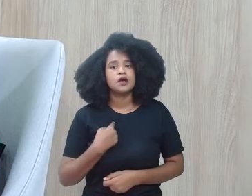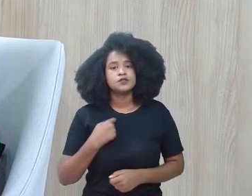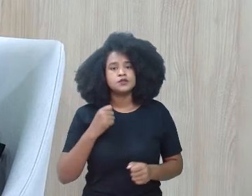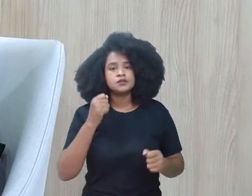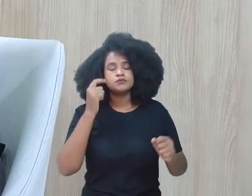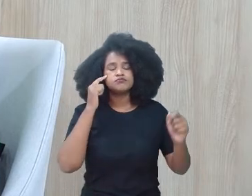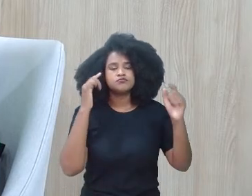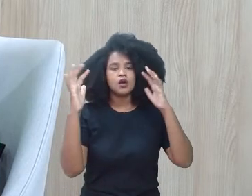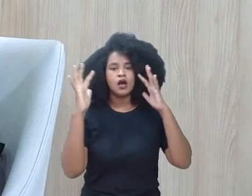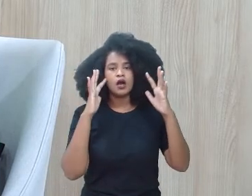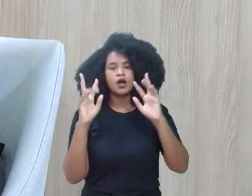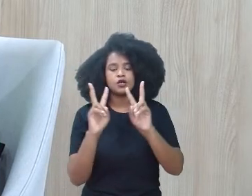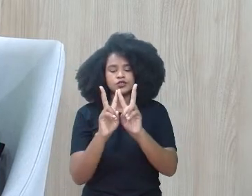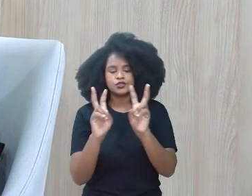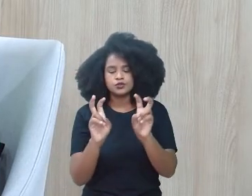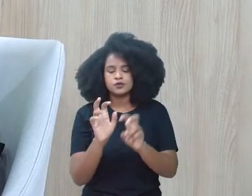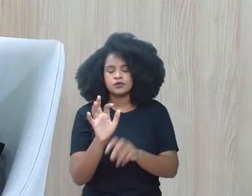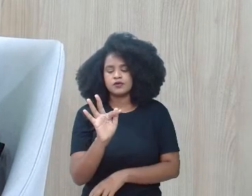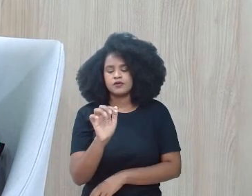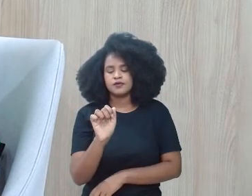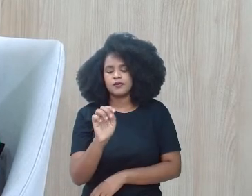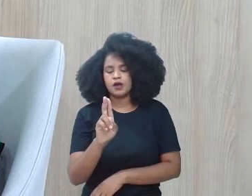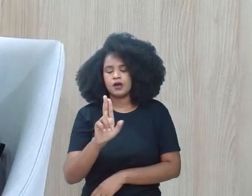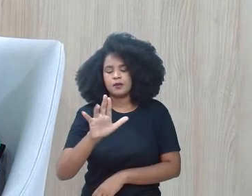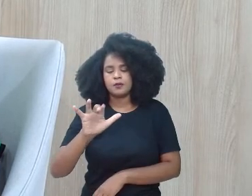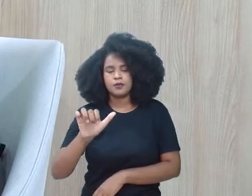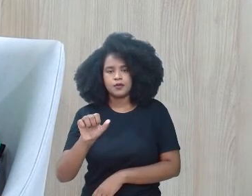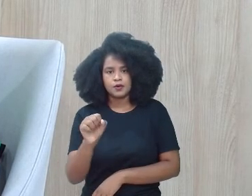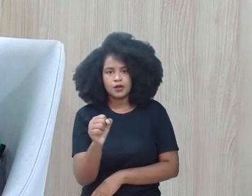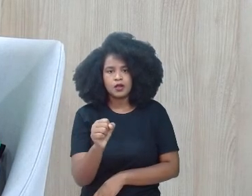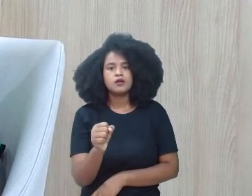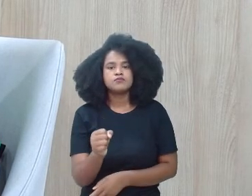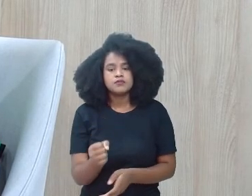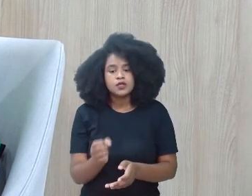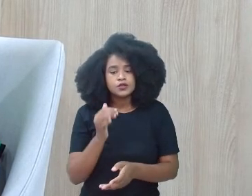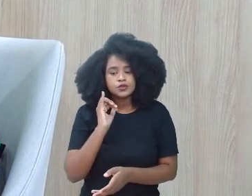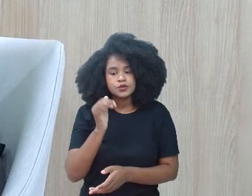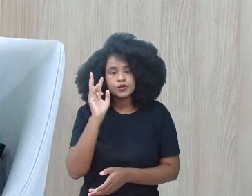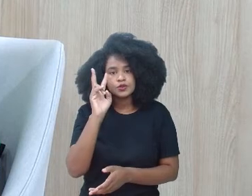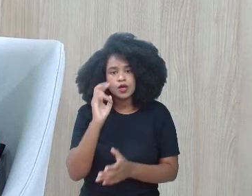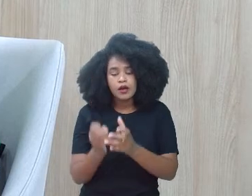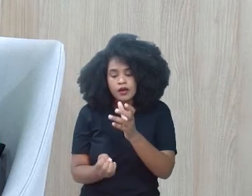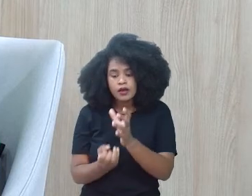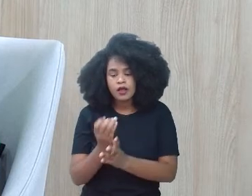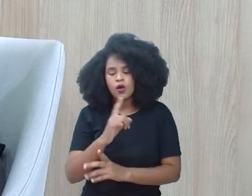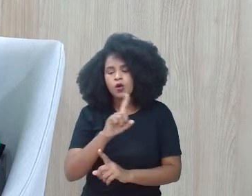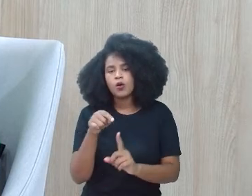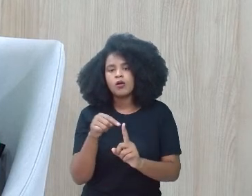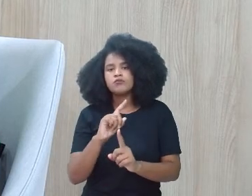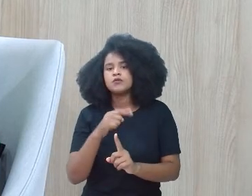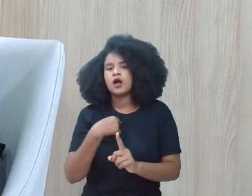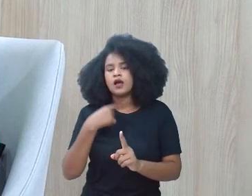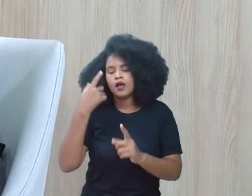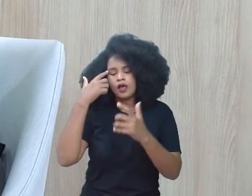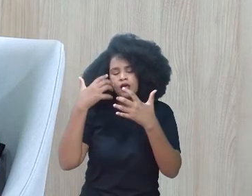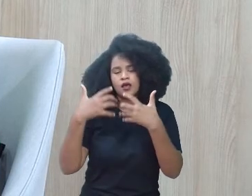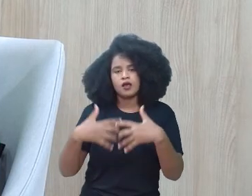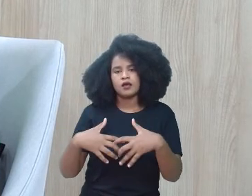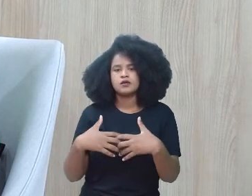refletamos sobre as fábulas, né? Elas foram criadas e elas estão aí para a gente refletir. Então,